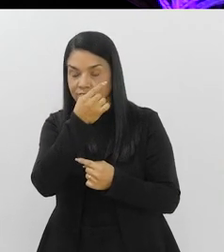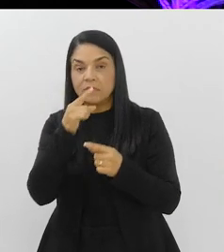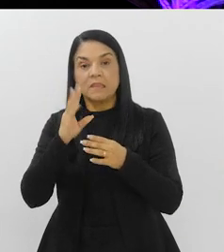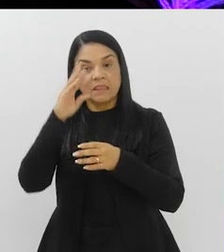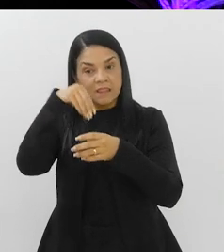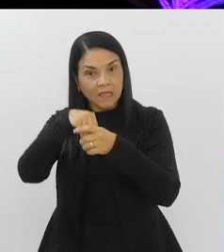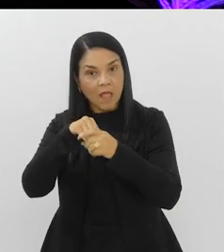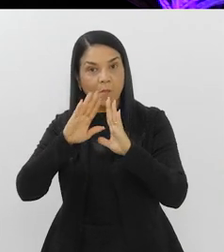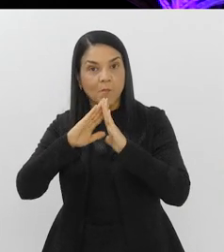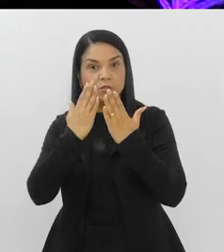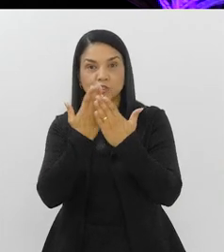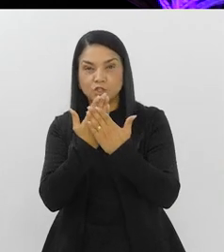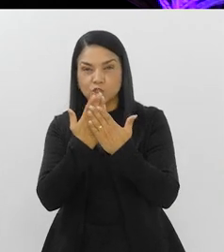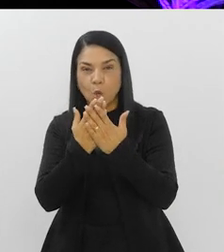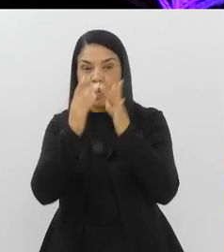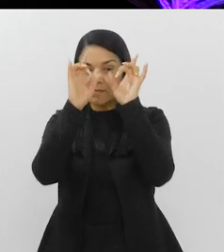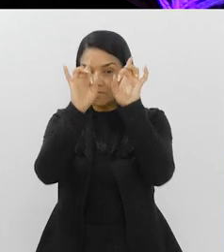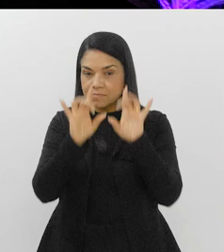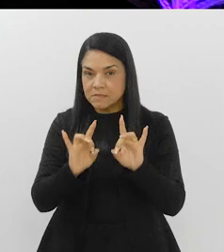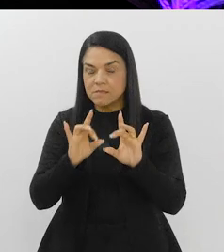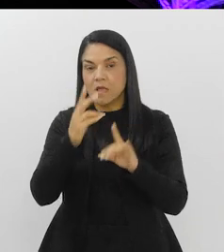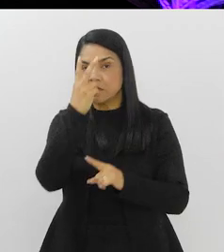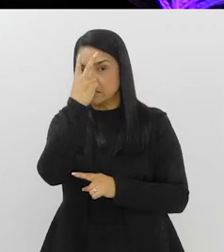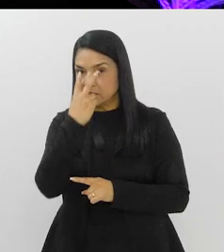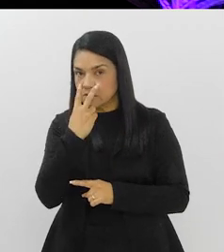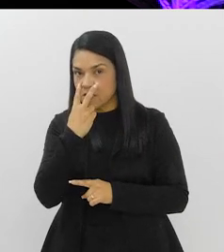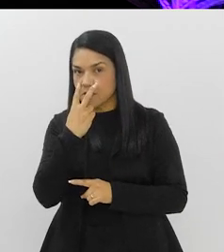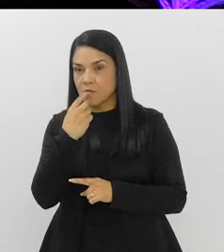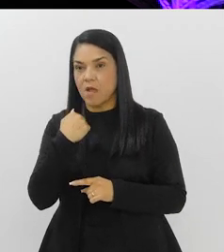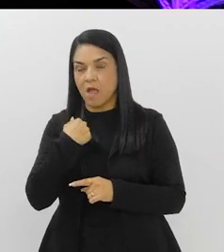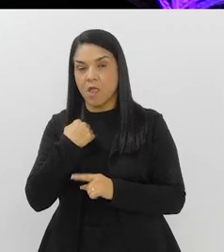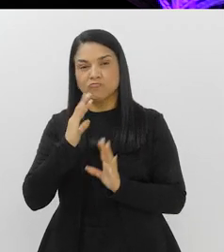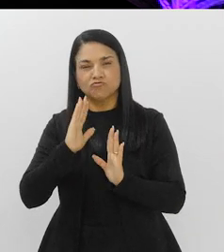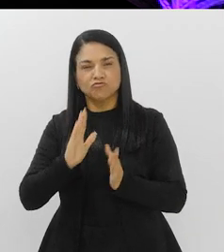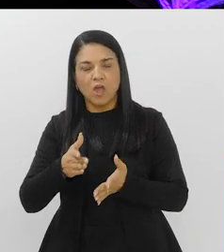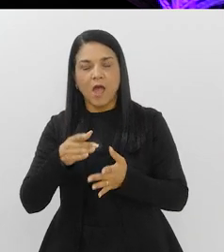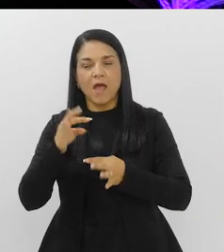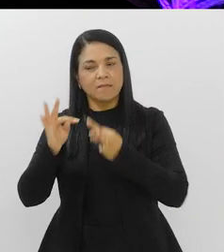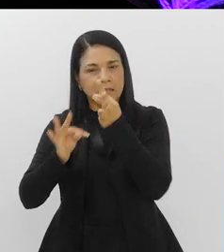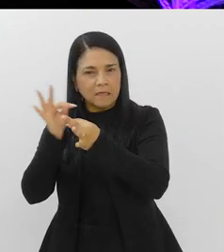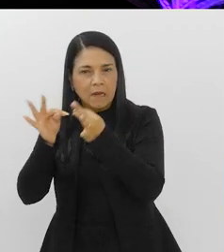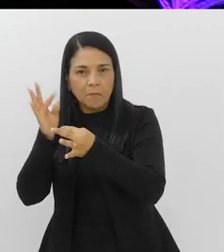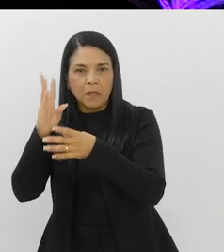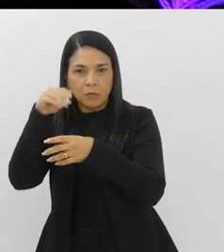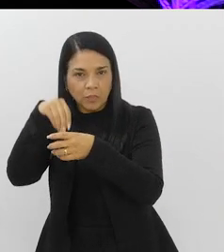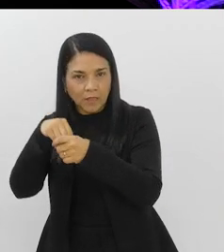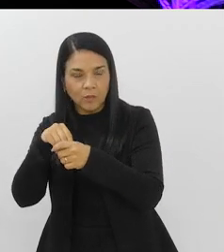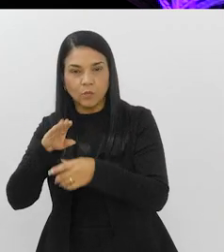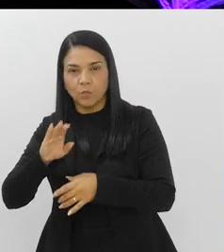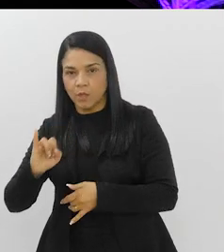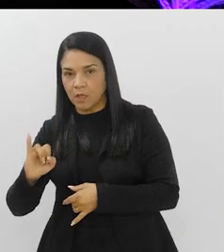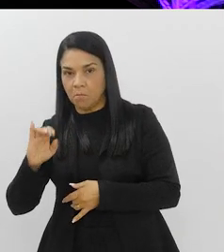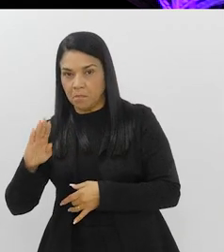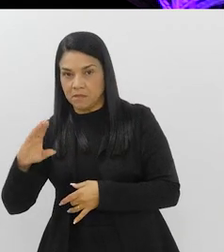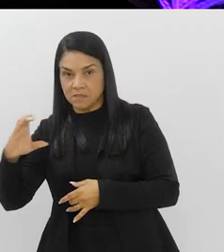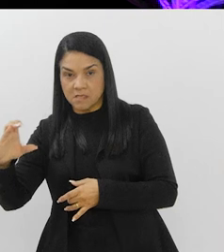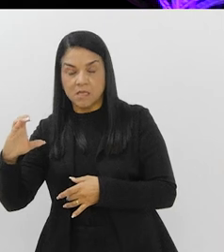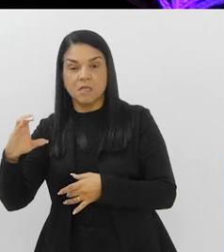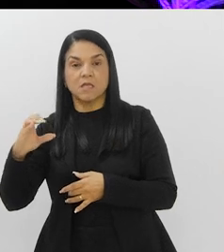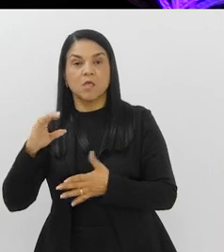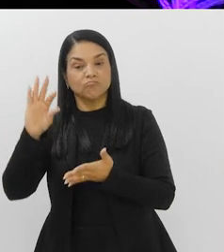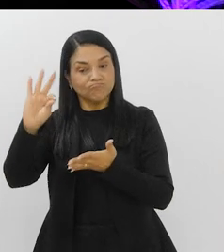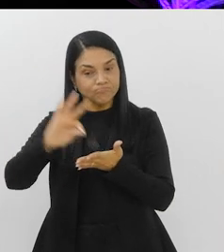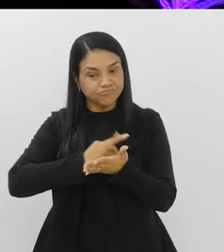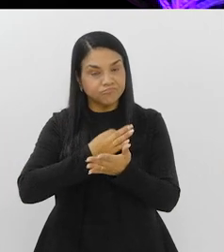escola e uma escola especializada para cegos então como eu AC tava já tava me tratando lá eu acabei ficando por